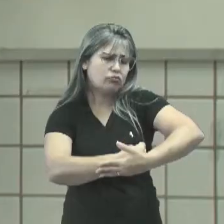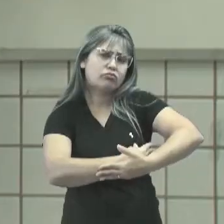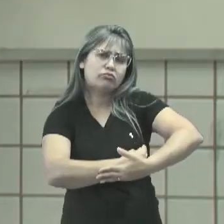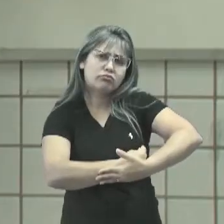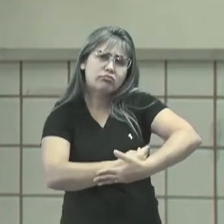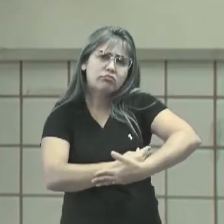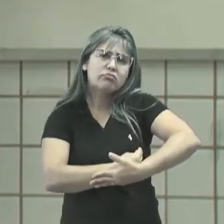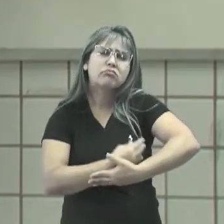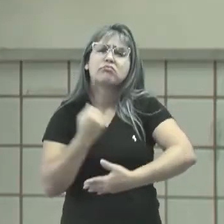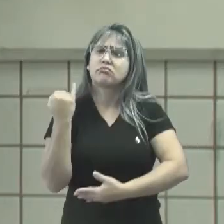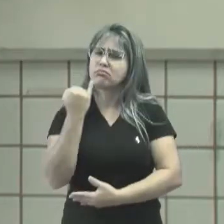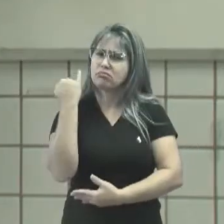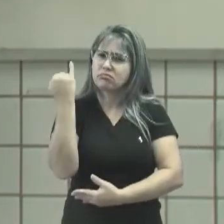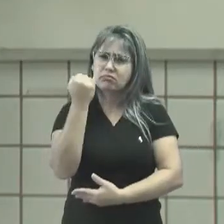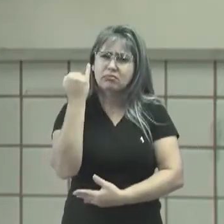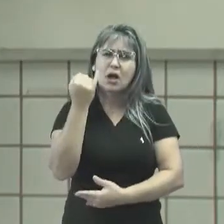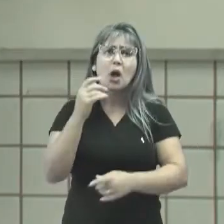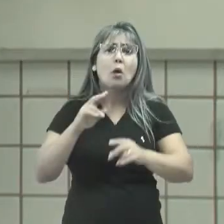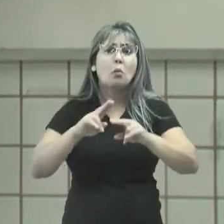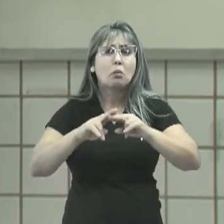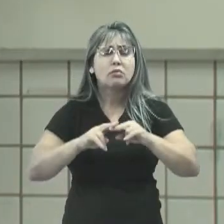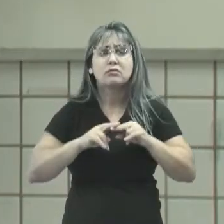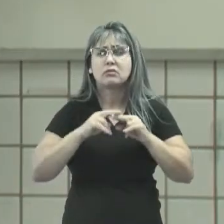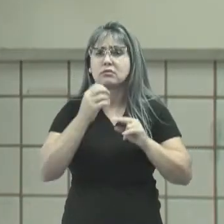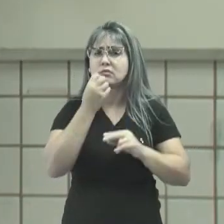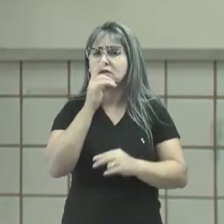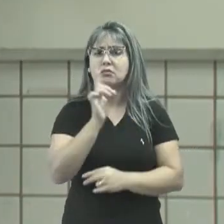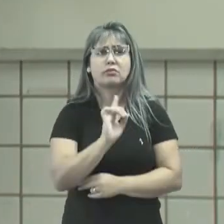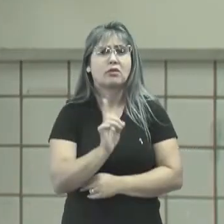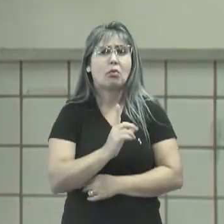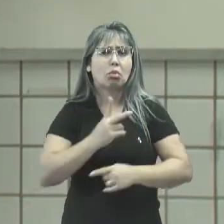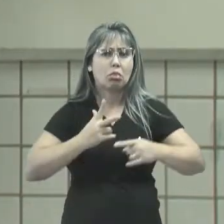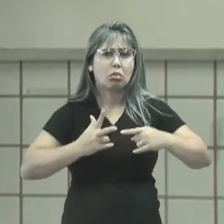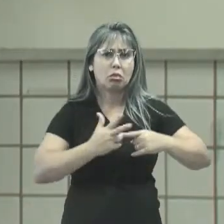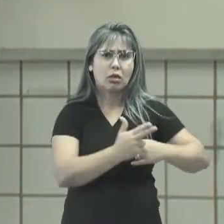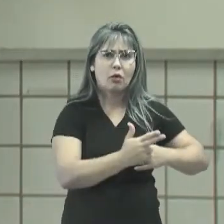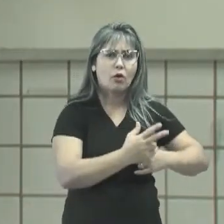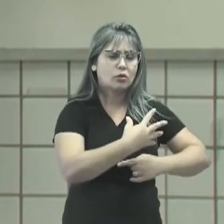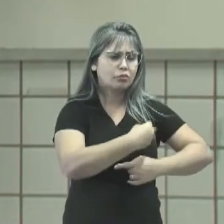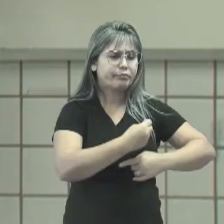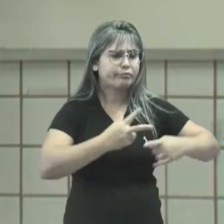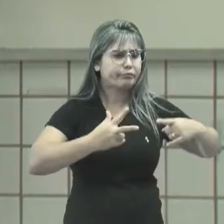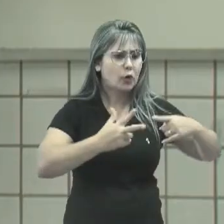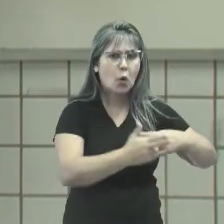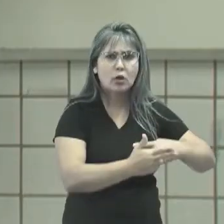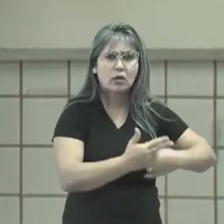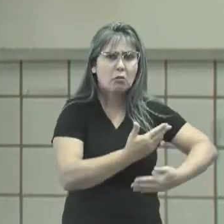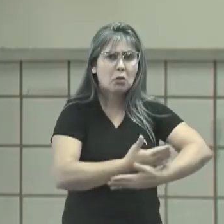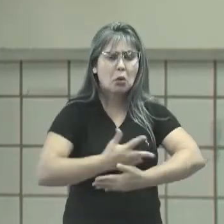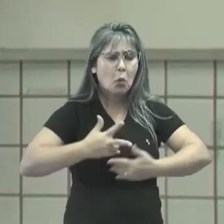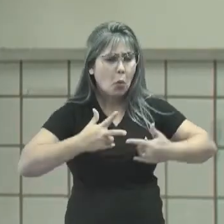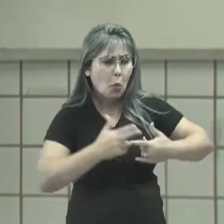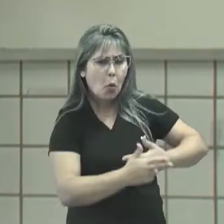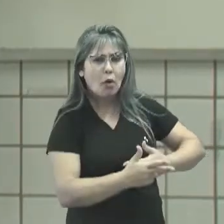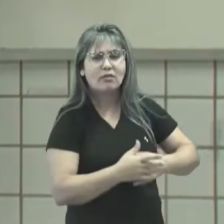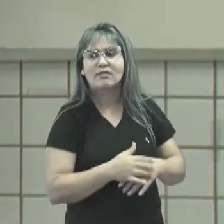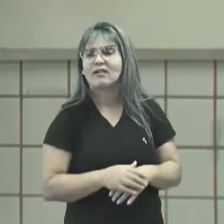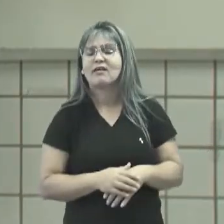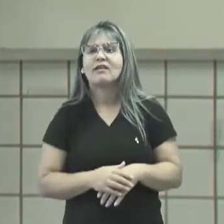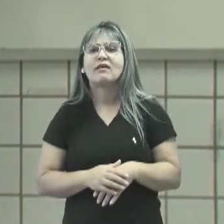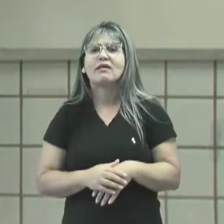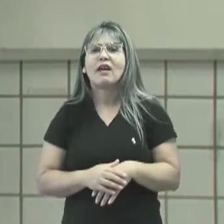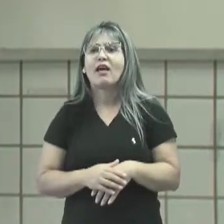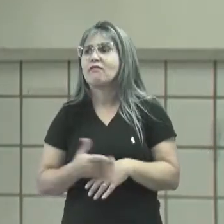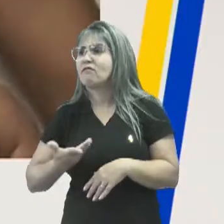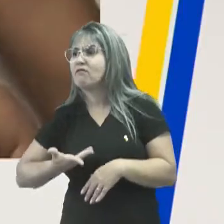Né? Isso não é bom porque, na realidade, o que acontece é que nenhum alimento possui a